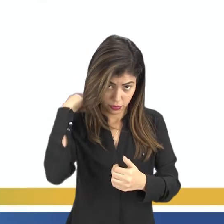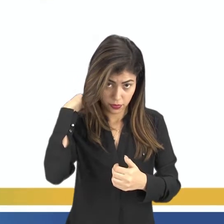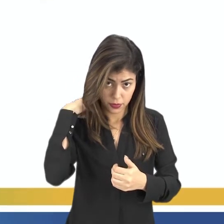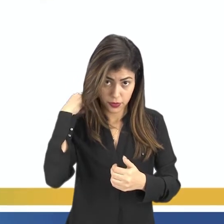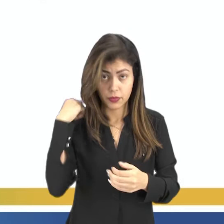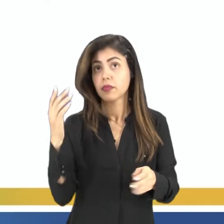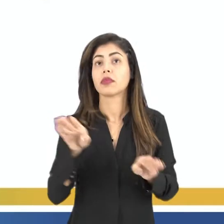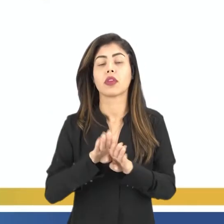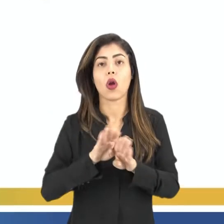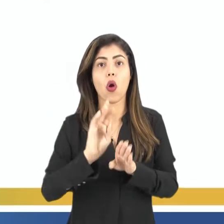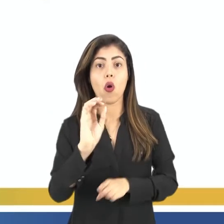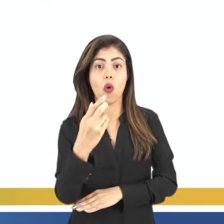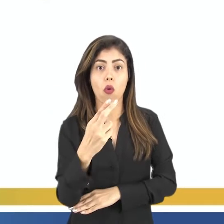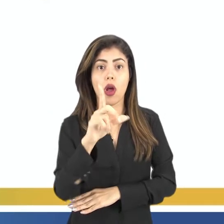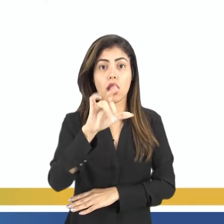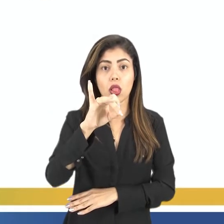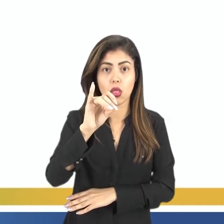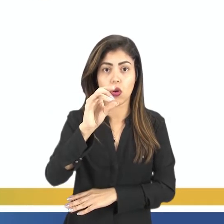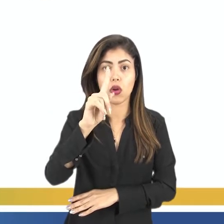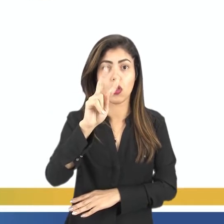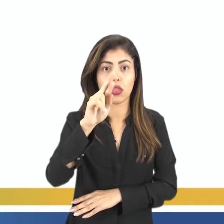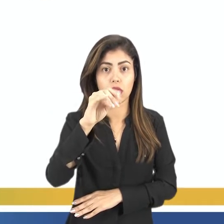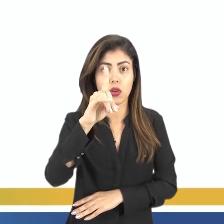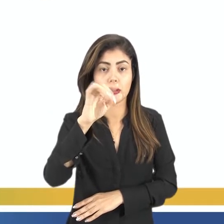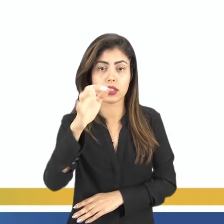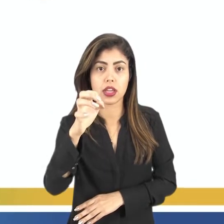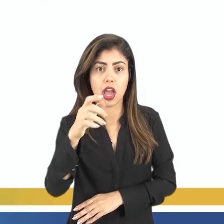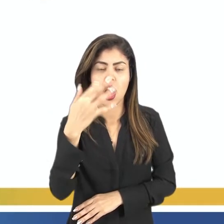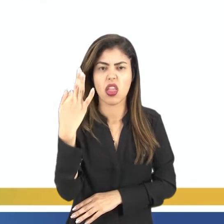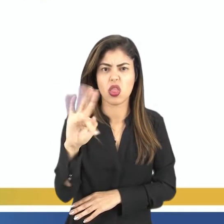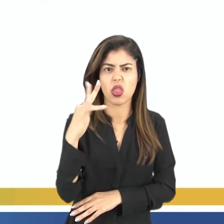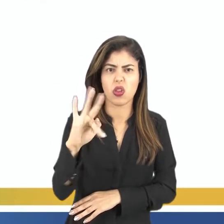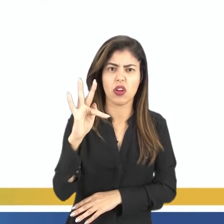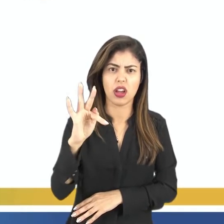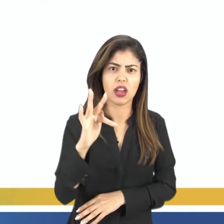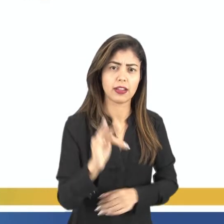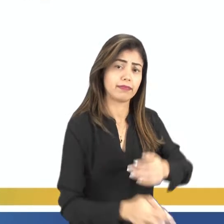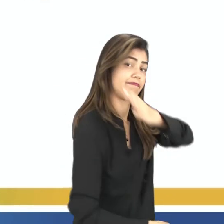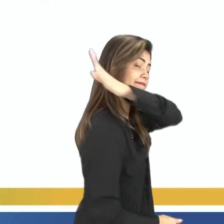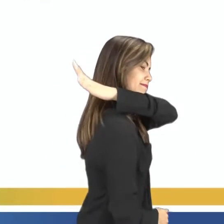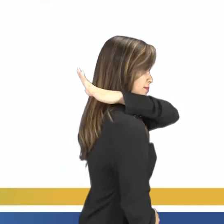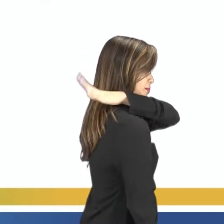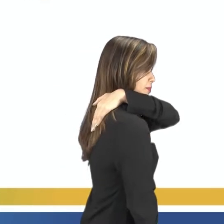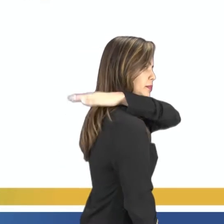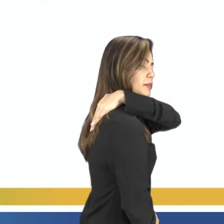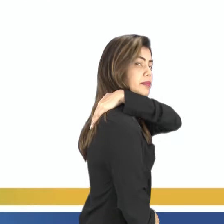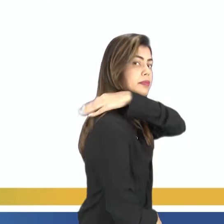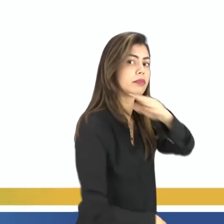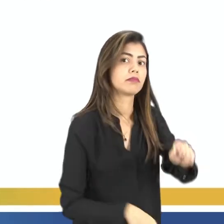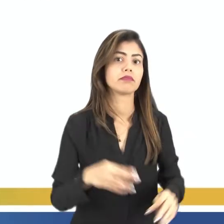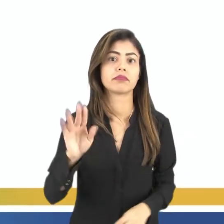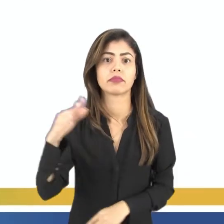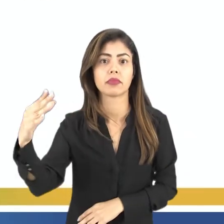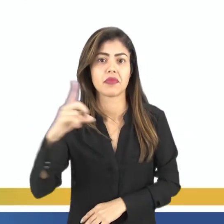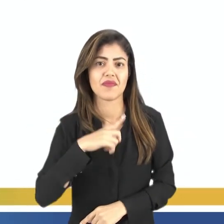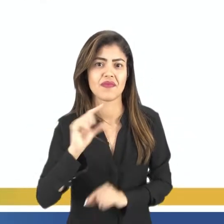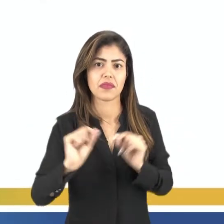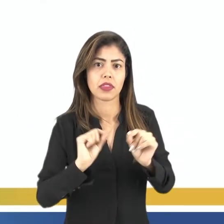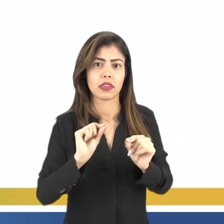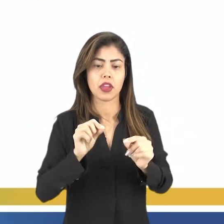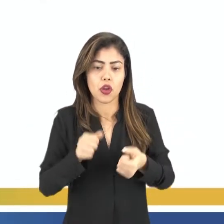né? Ou a lordose, por exemplo, quando você vai ter ali dor na região lombar, que aí é quando você